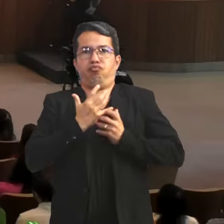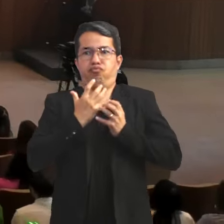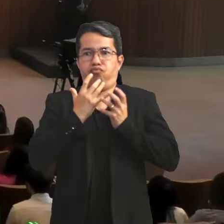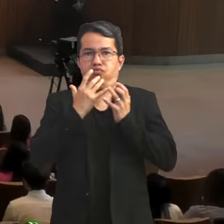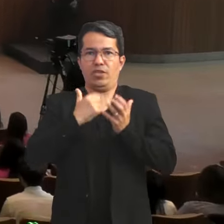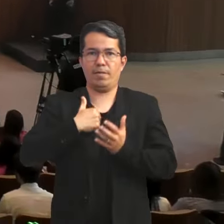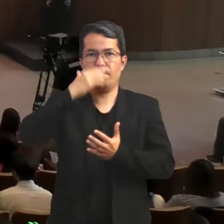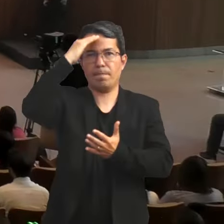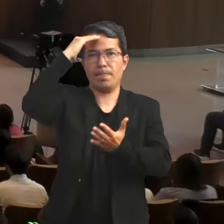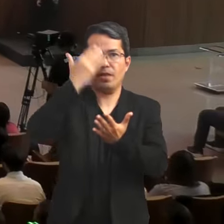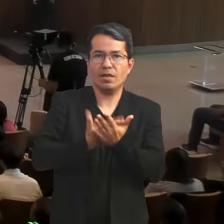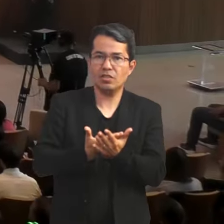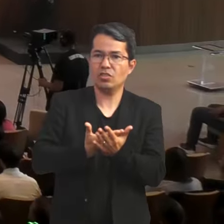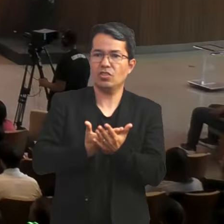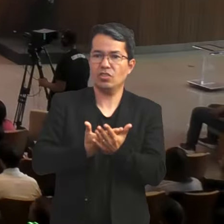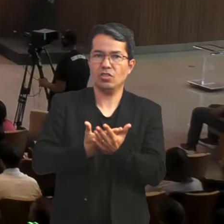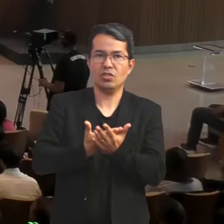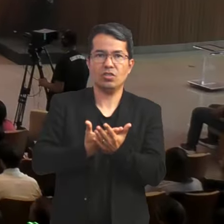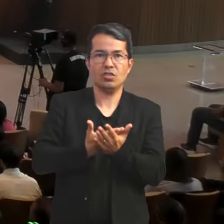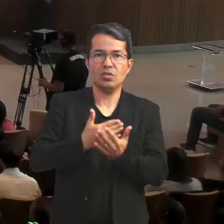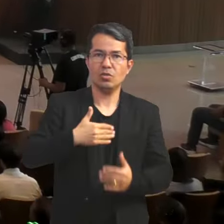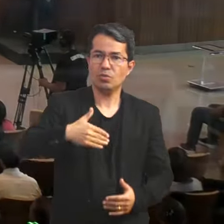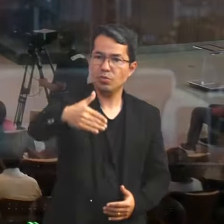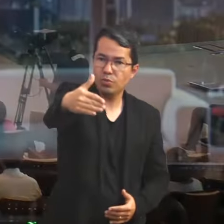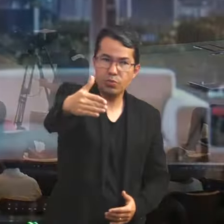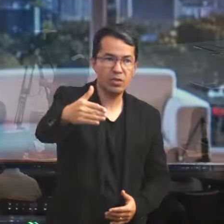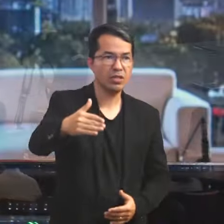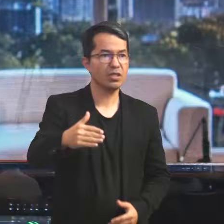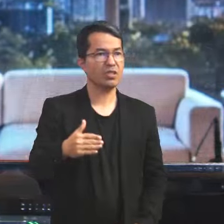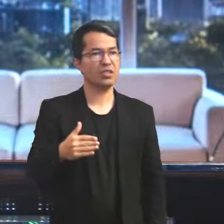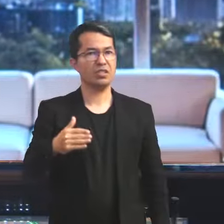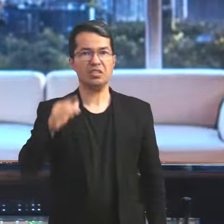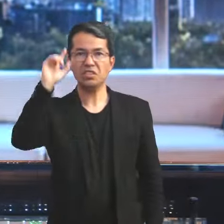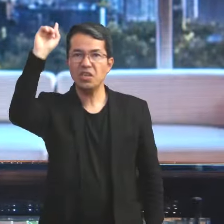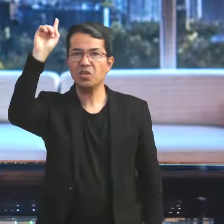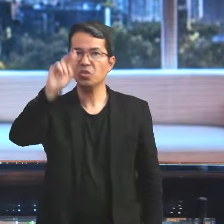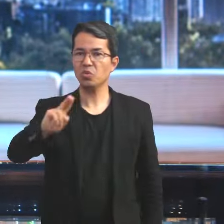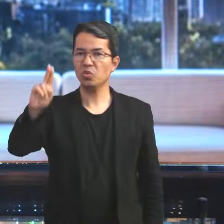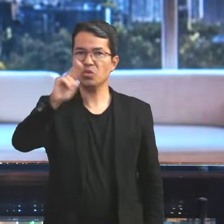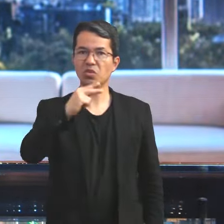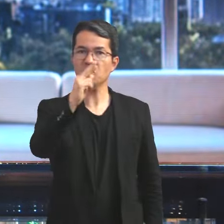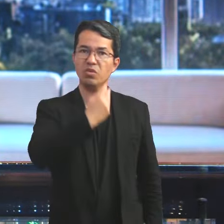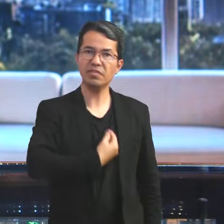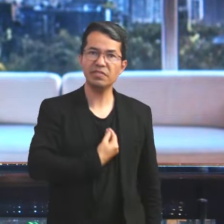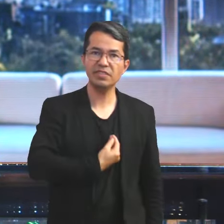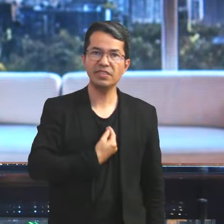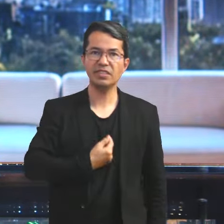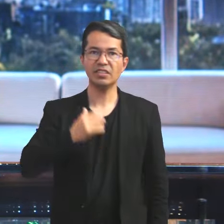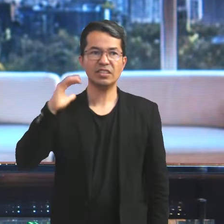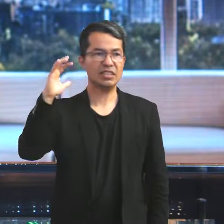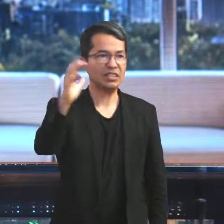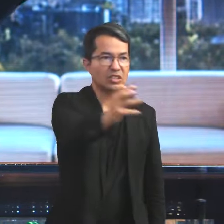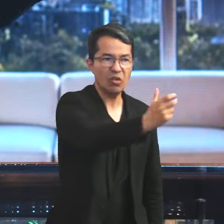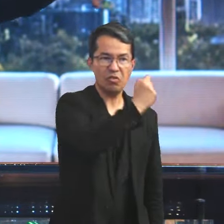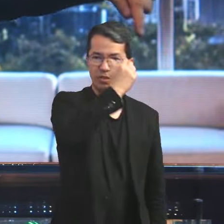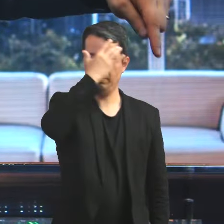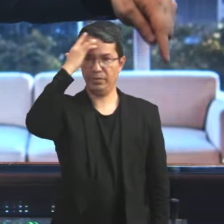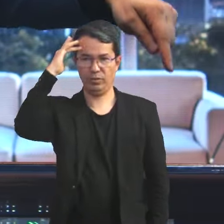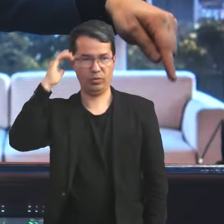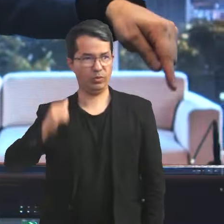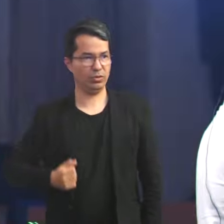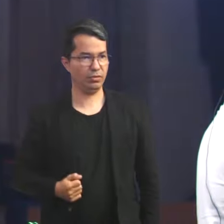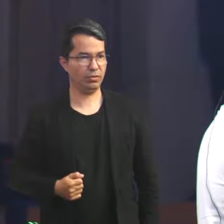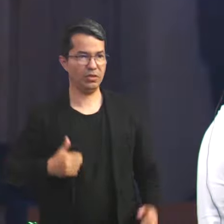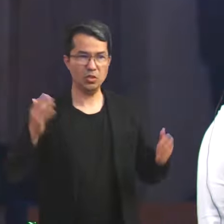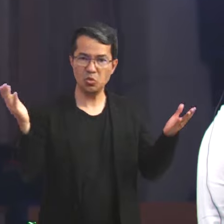próximos dias você vai ganhar pessoas para Jesus nessa semana Deus vai usar tua vida nessa semana